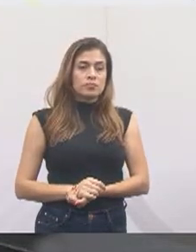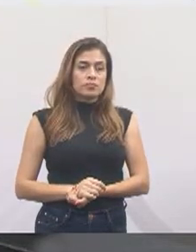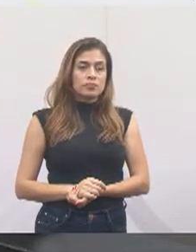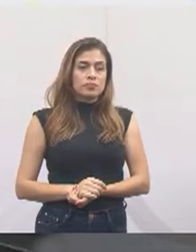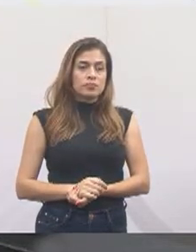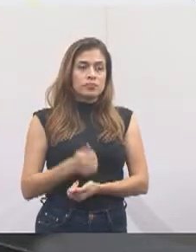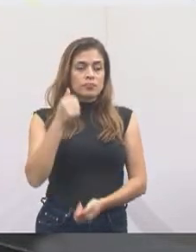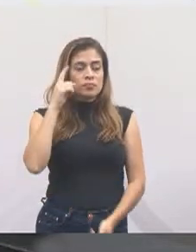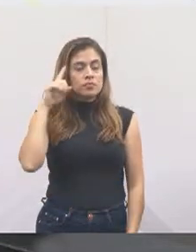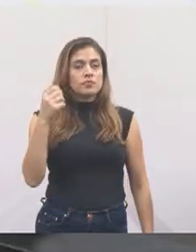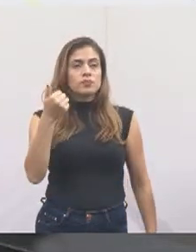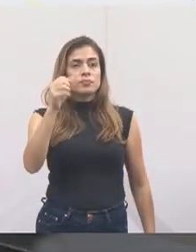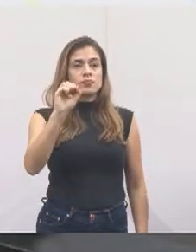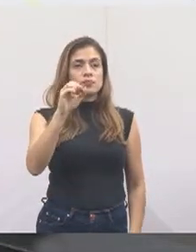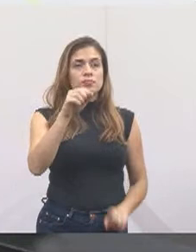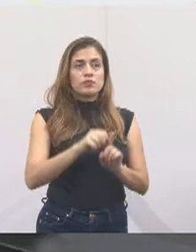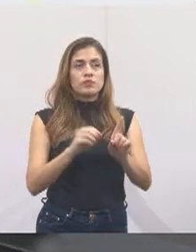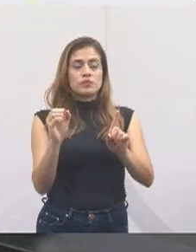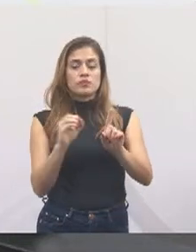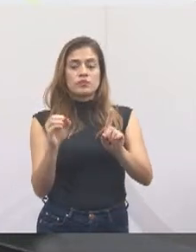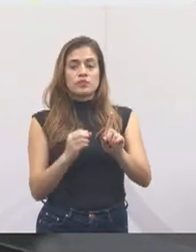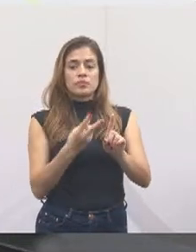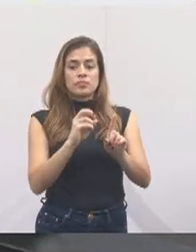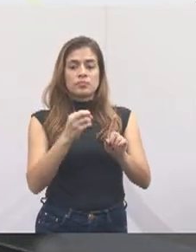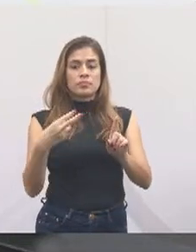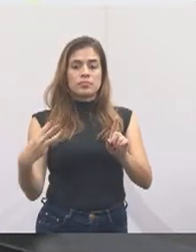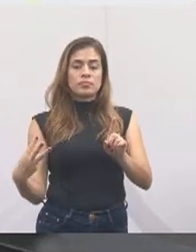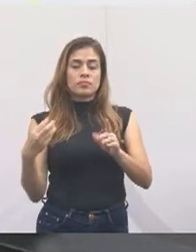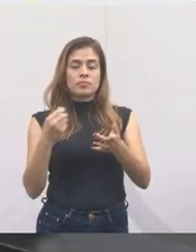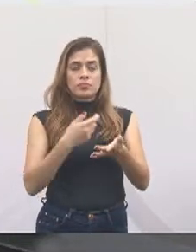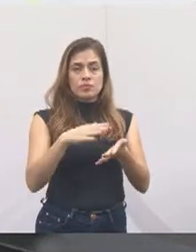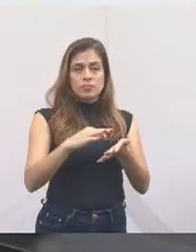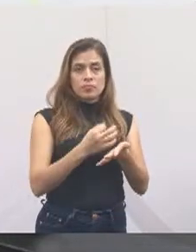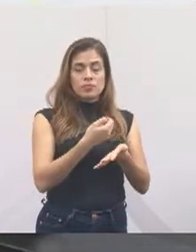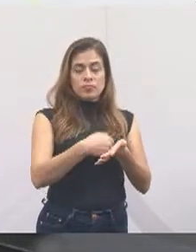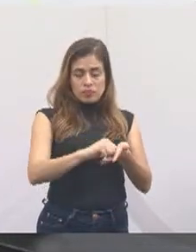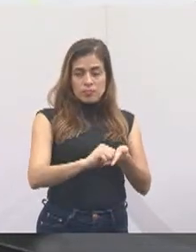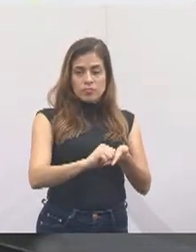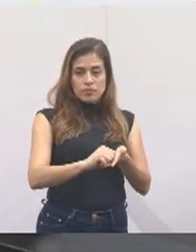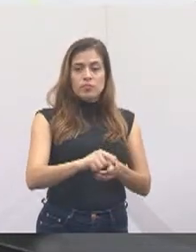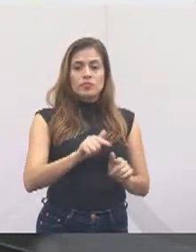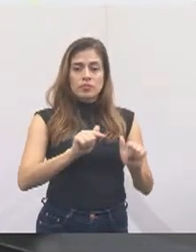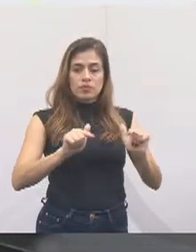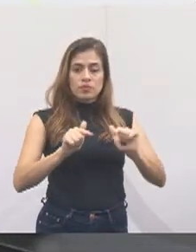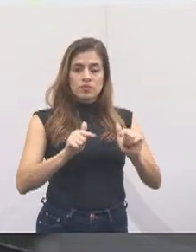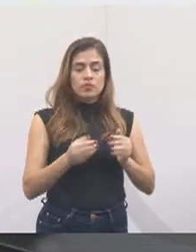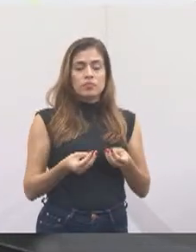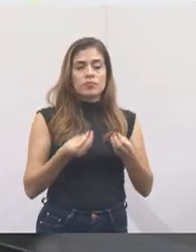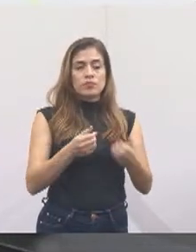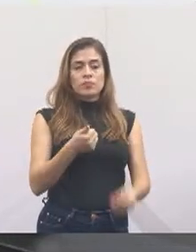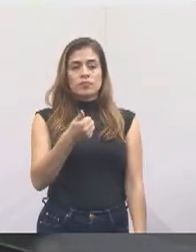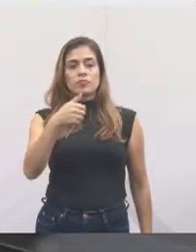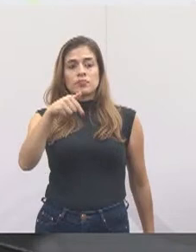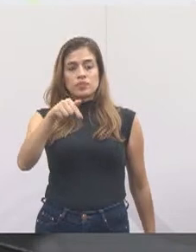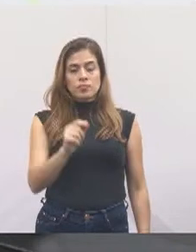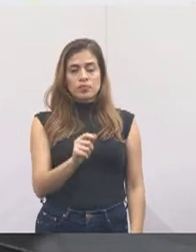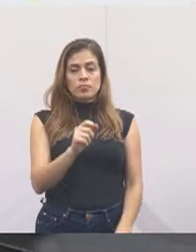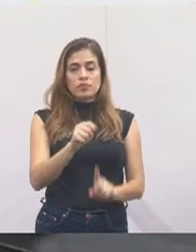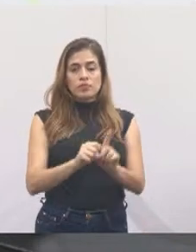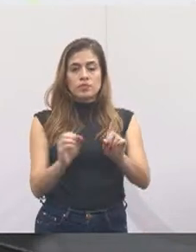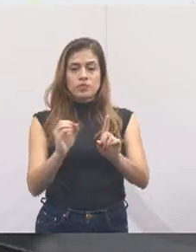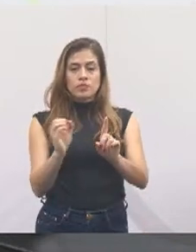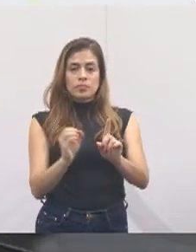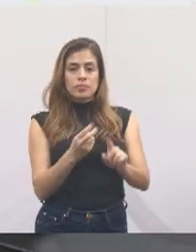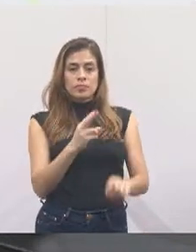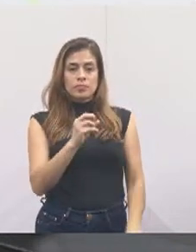outubro de 2023 a autorização de serviço foi emitida em 17/10 2023 e para a entrega